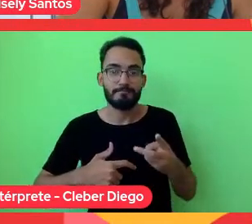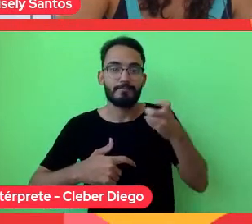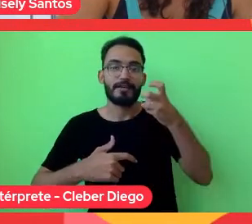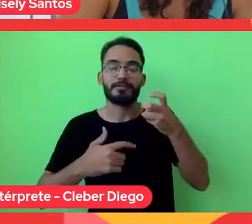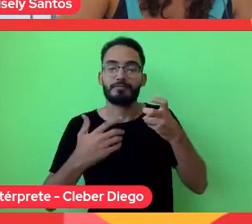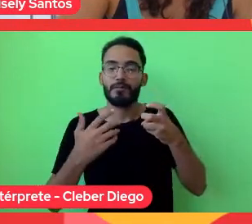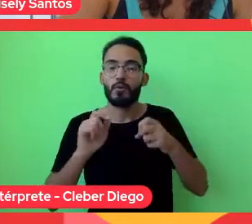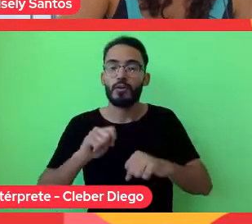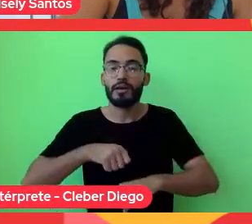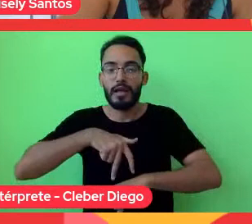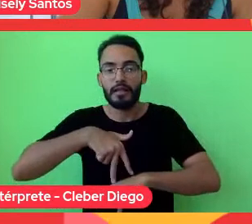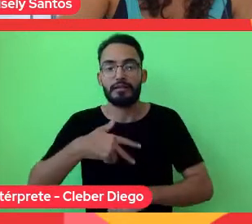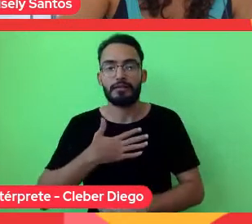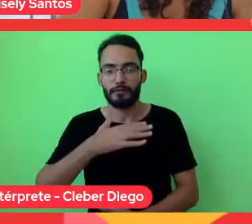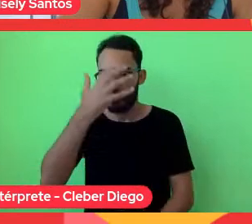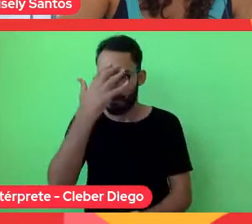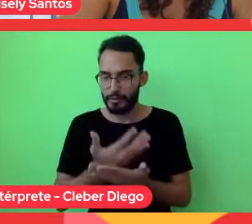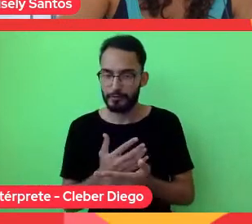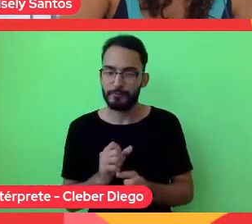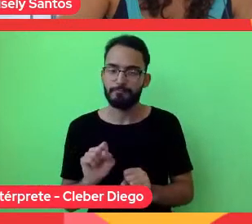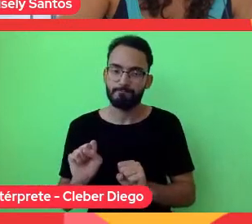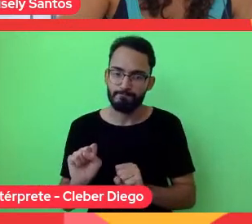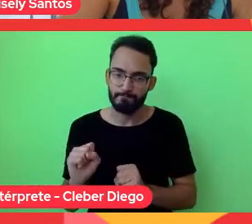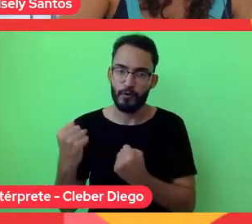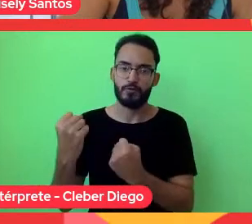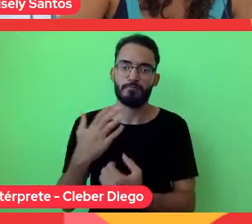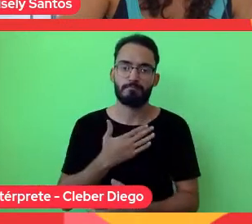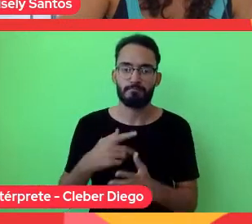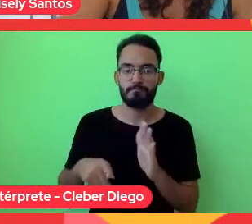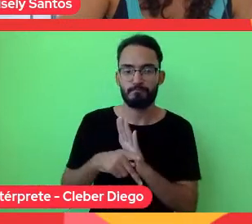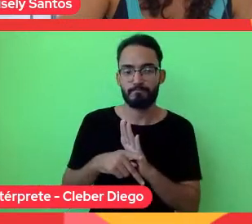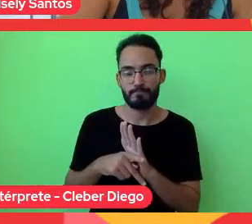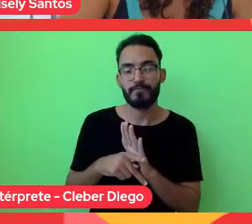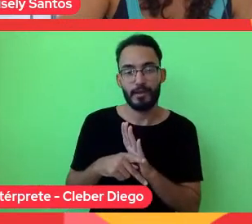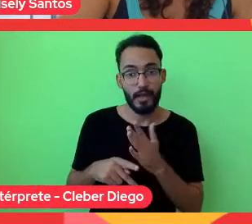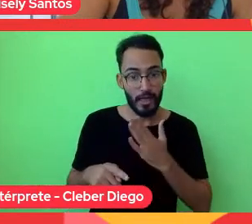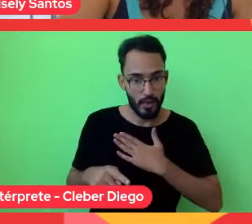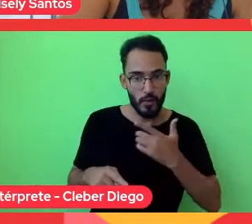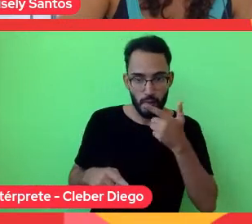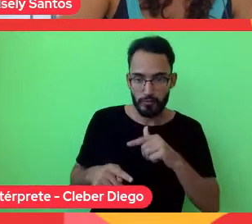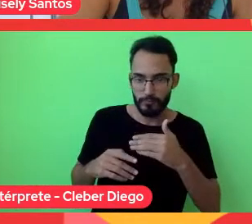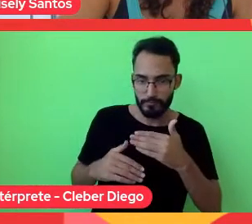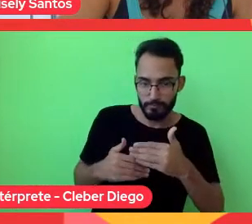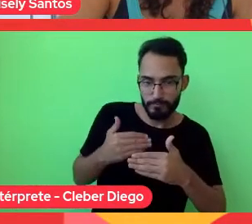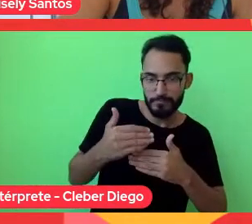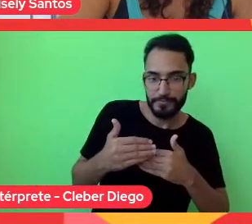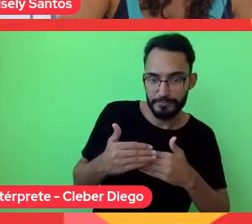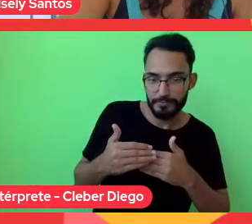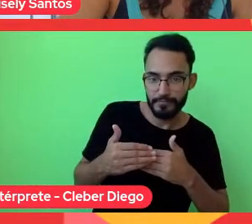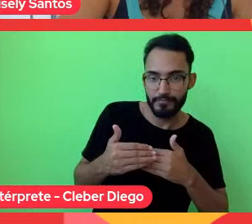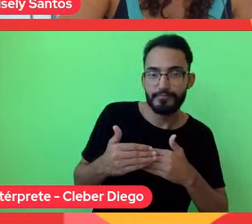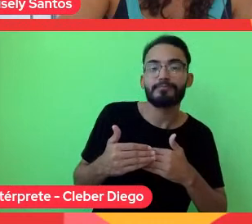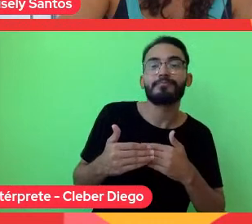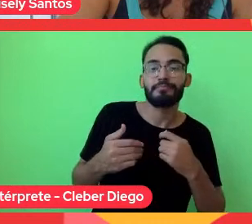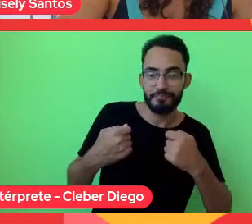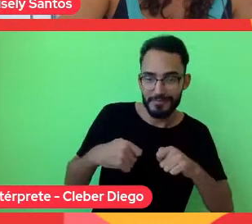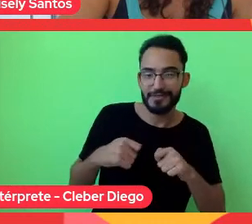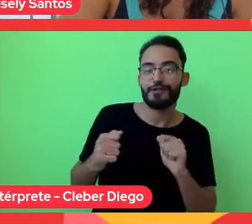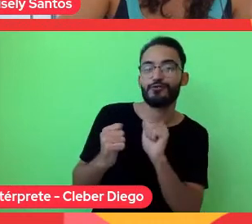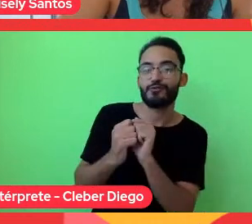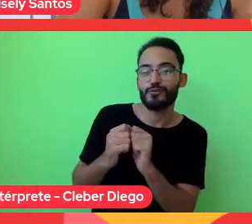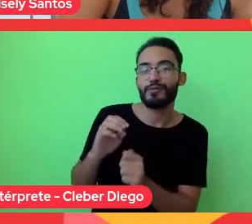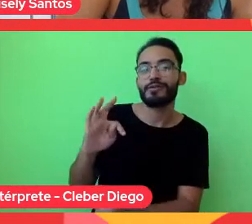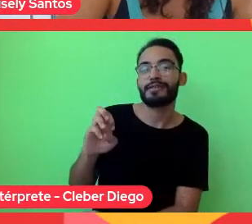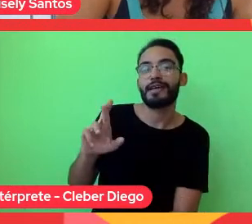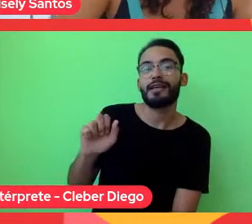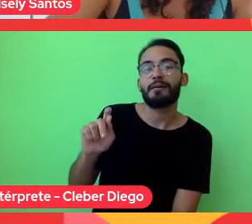acreditar no meu próprio potencial. Então, eu só consigo dar o próximo passo passando por terapia, sabendo quem eu